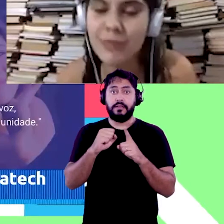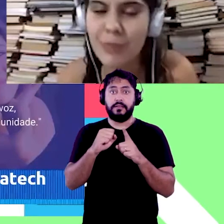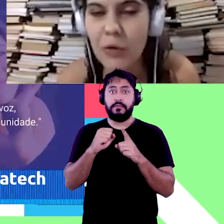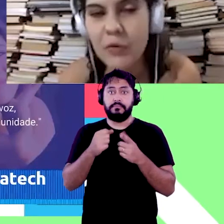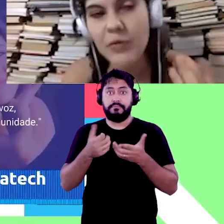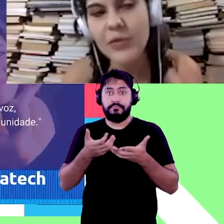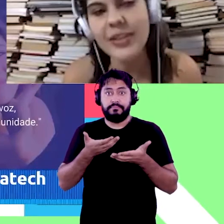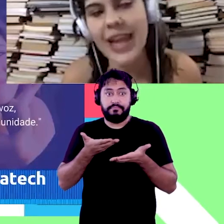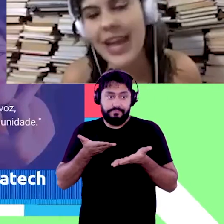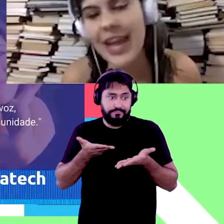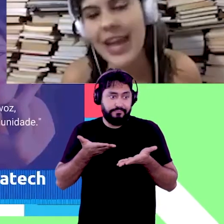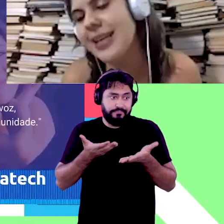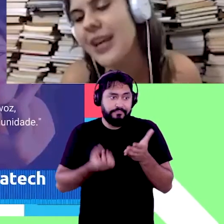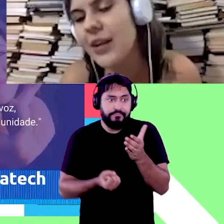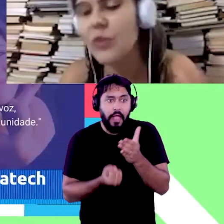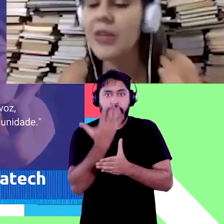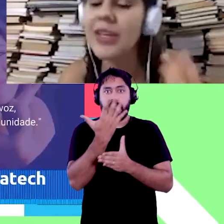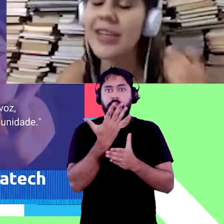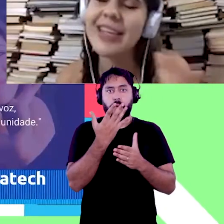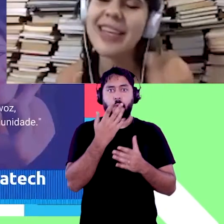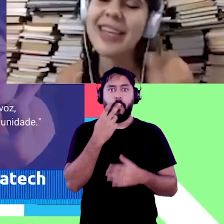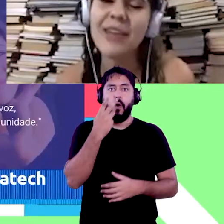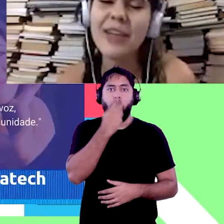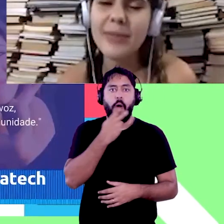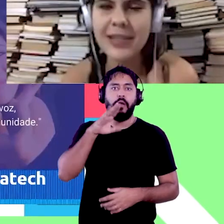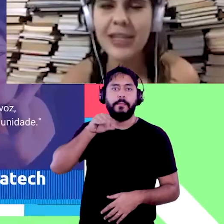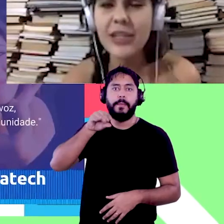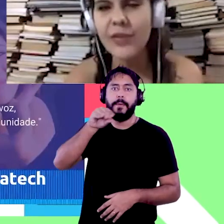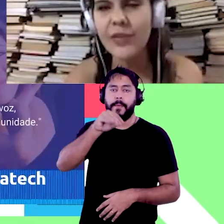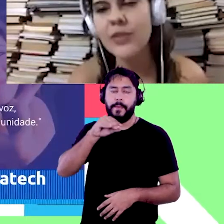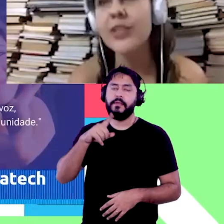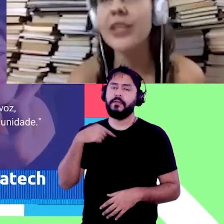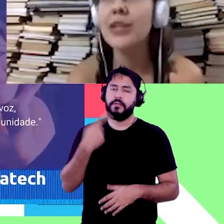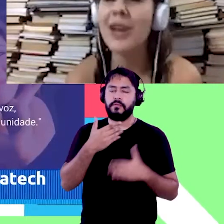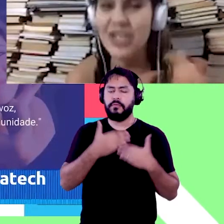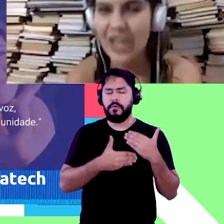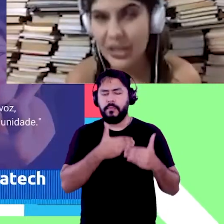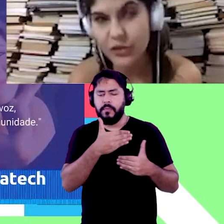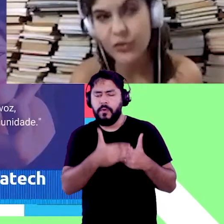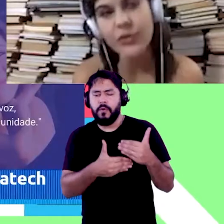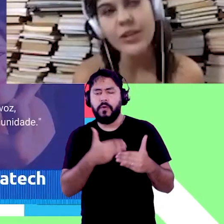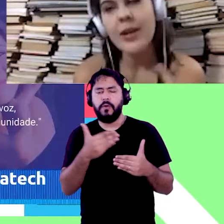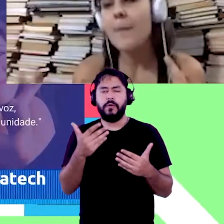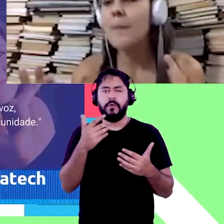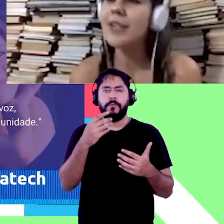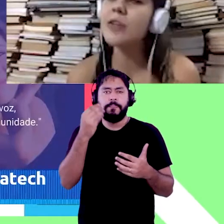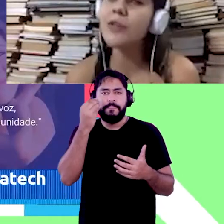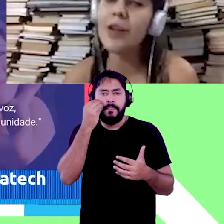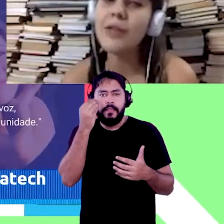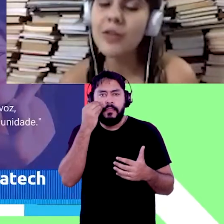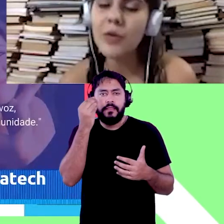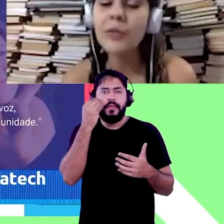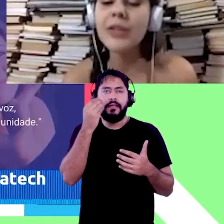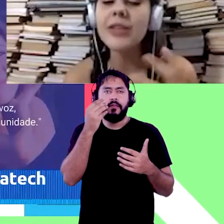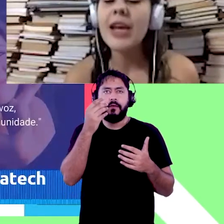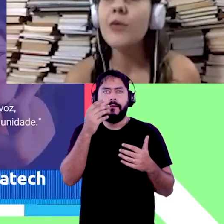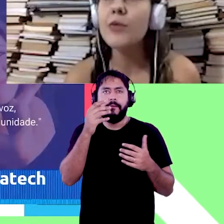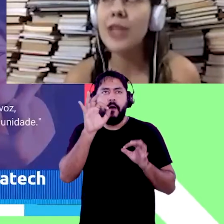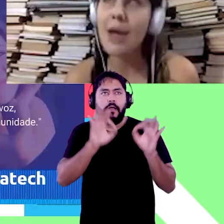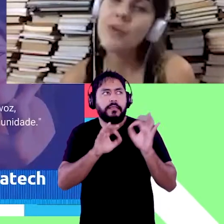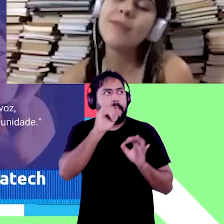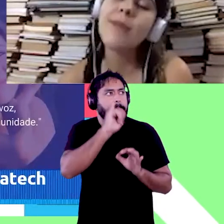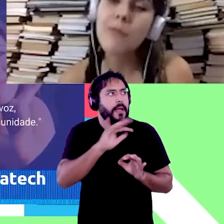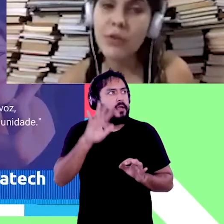aos poucos, criando e cada vez mais artifícios imagéticos, mas que, no final das contas, o